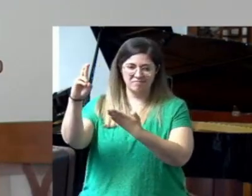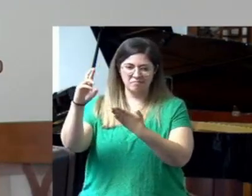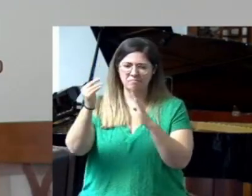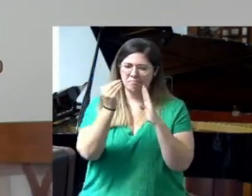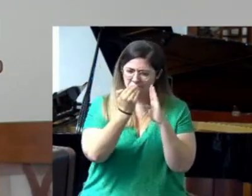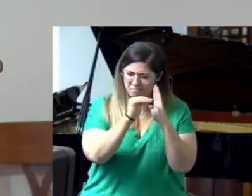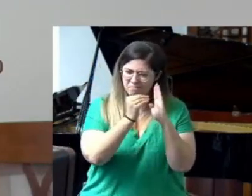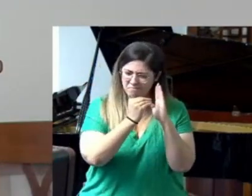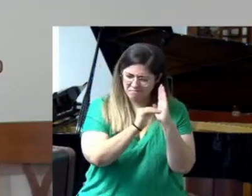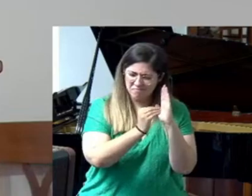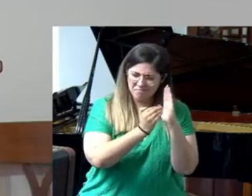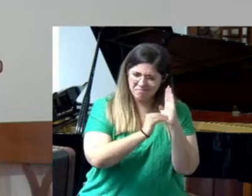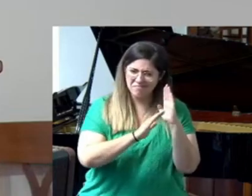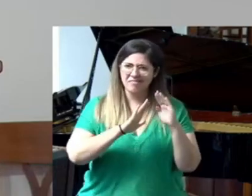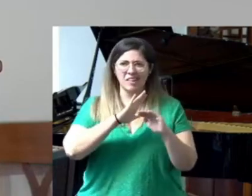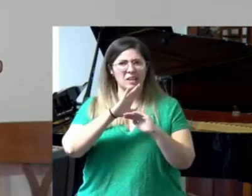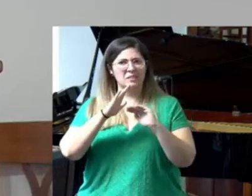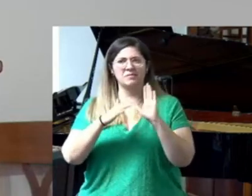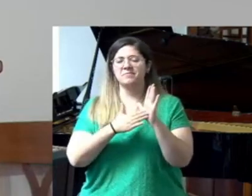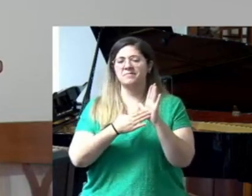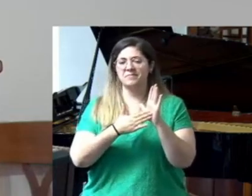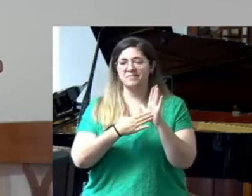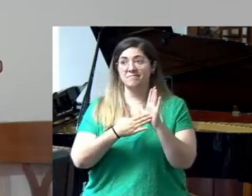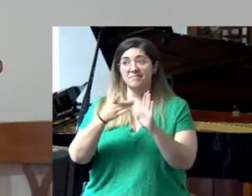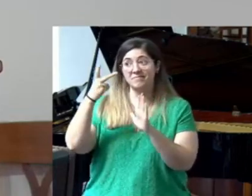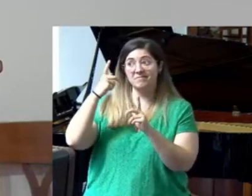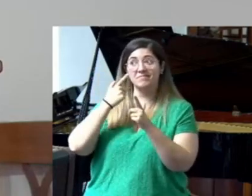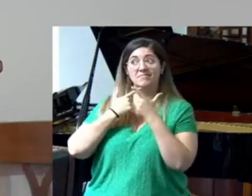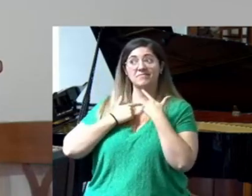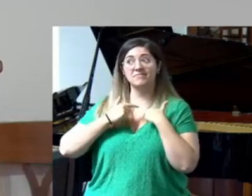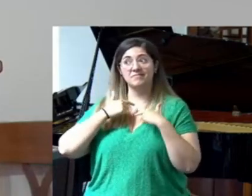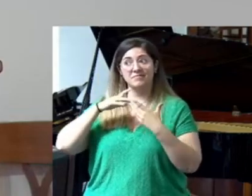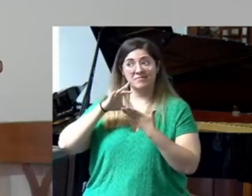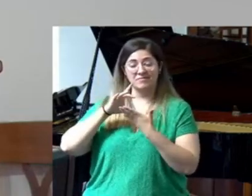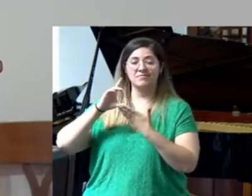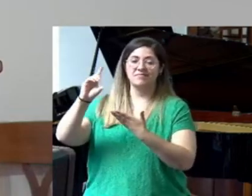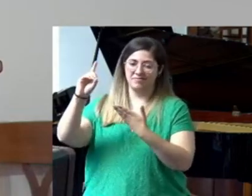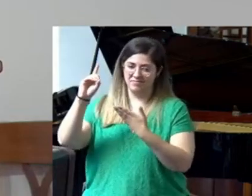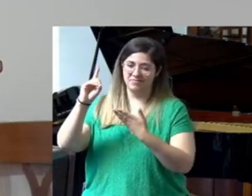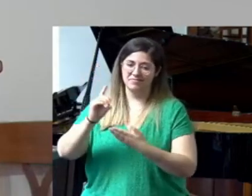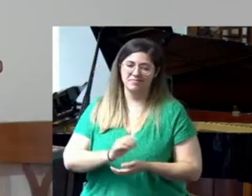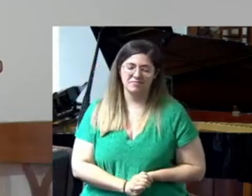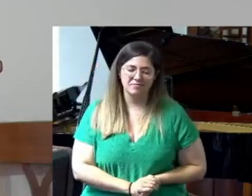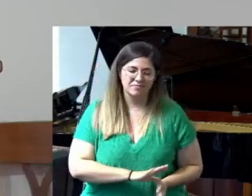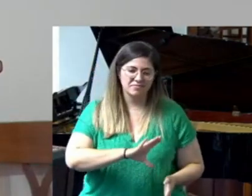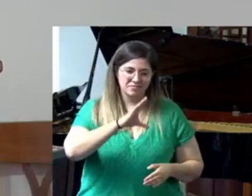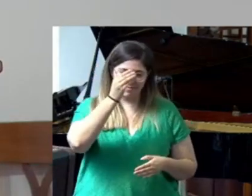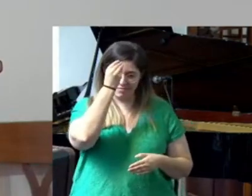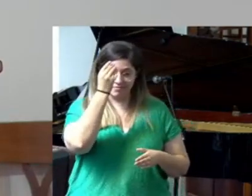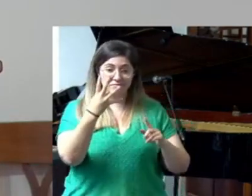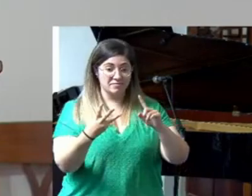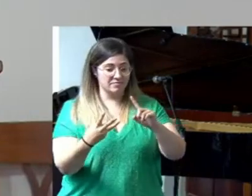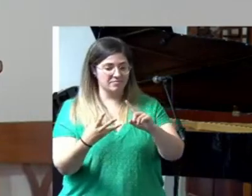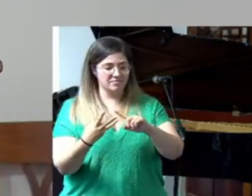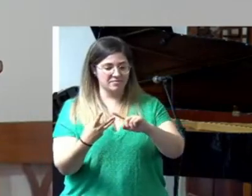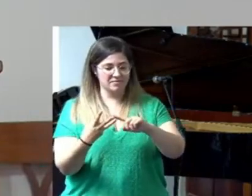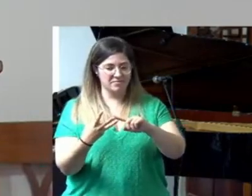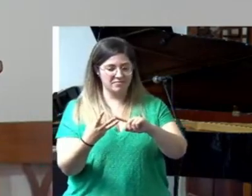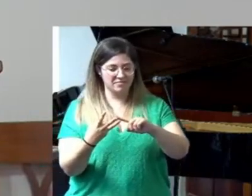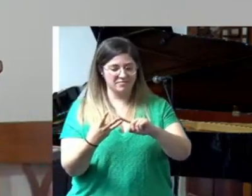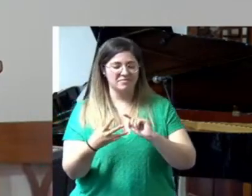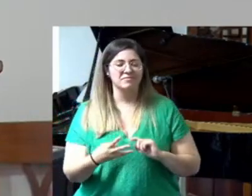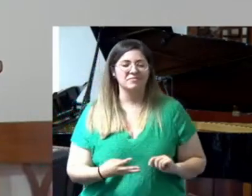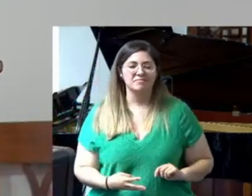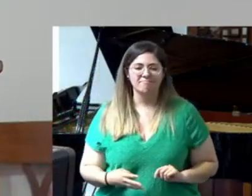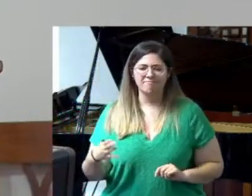Muitos planos, tudo sob a vontade de Deus. Deixa eu dizer outra coisa. Preste atenção na